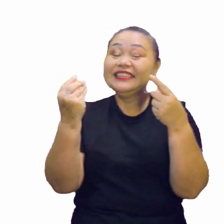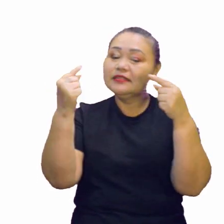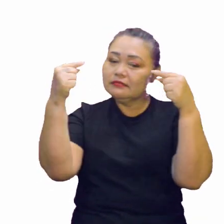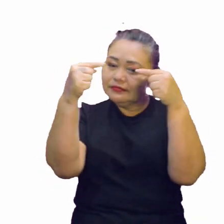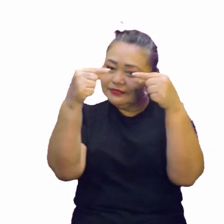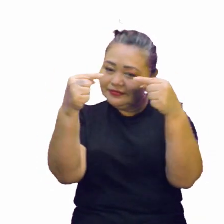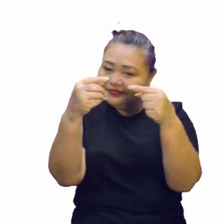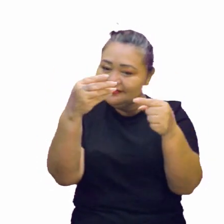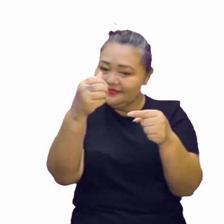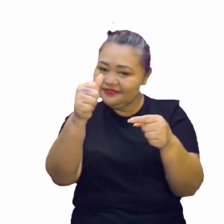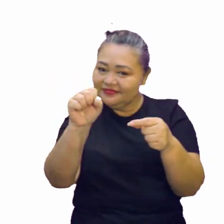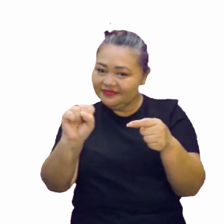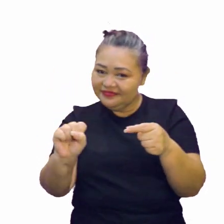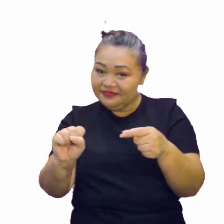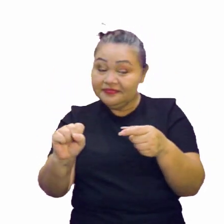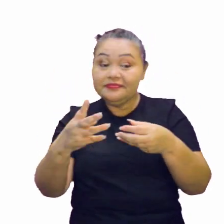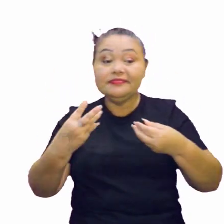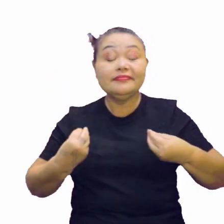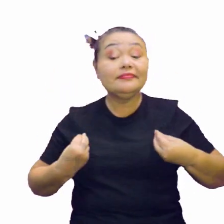de SAFs,